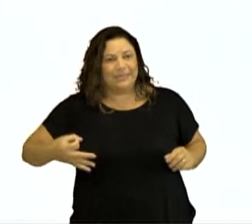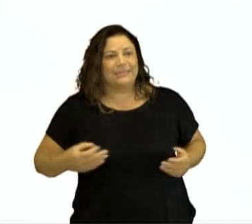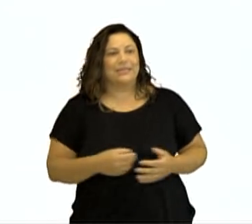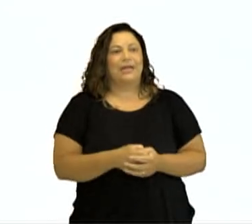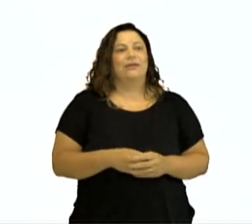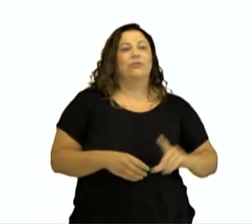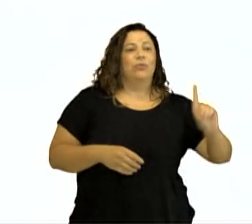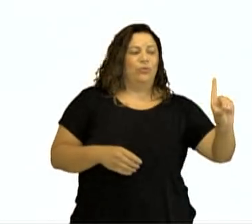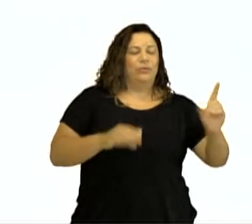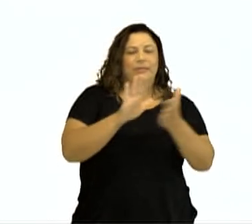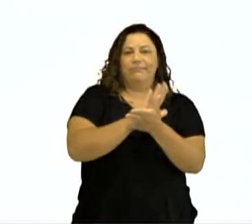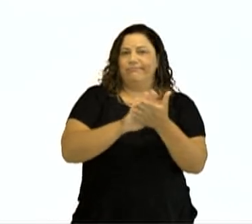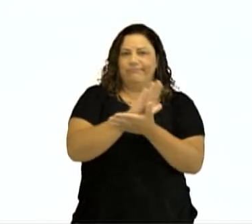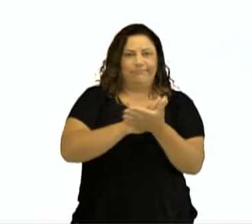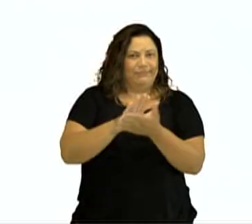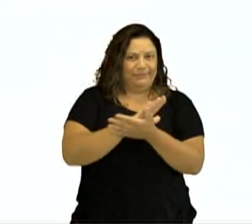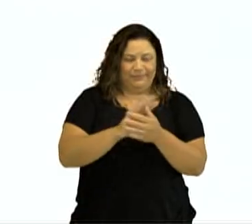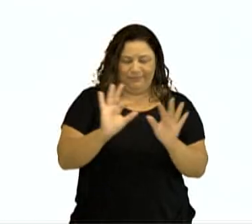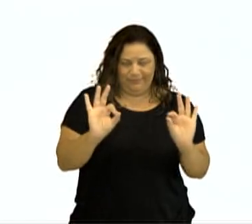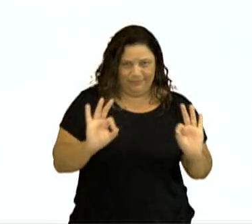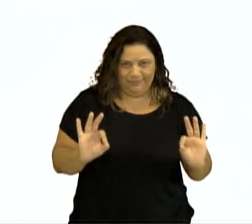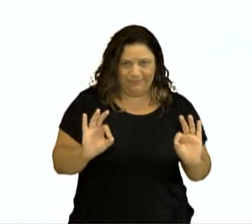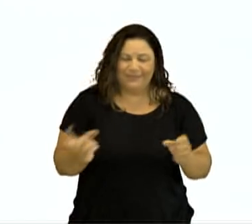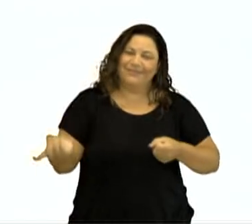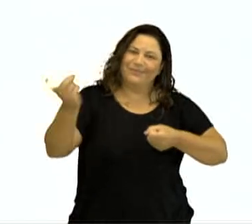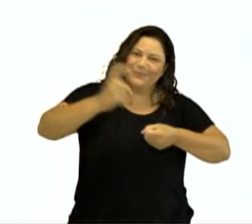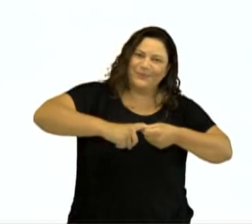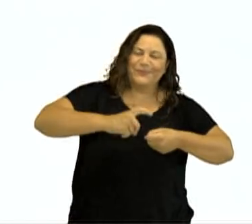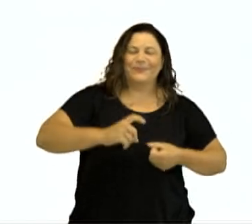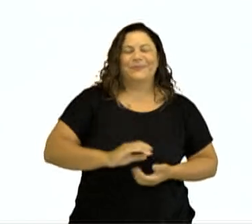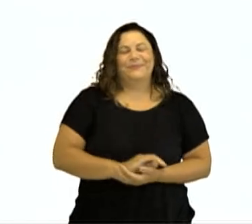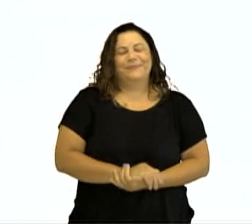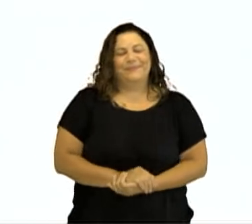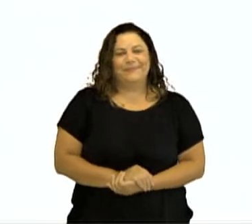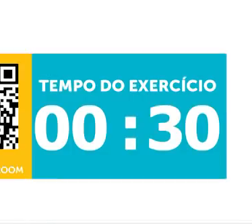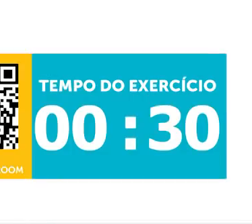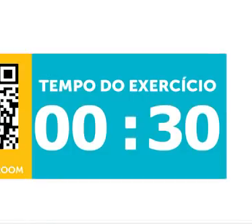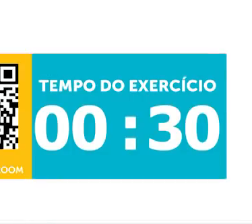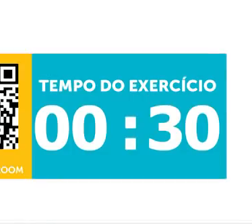nenhuma alternativa está correta. Agora com vocês, eu já volto.